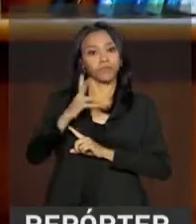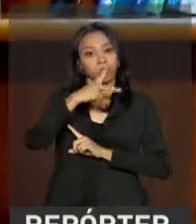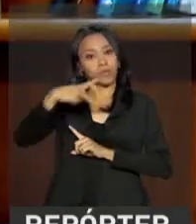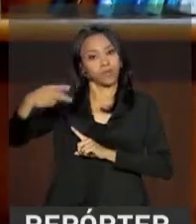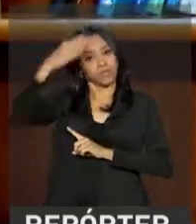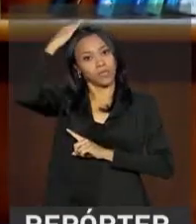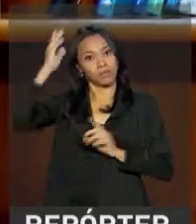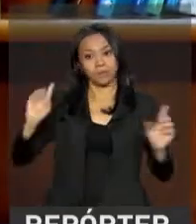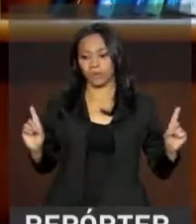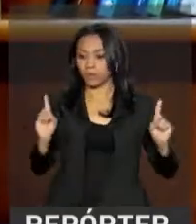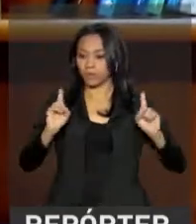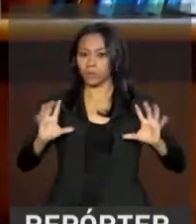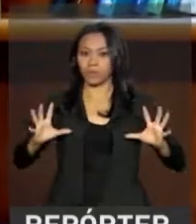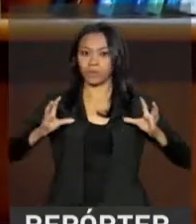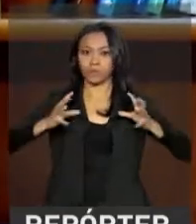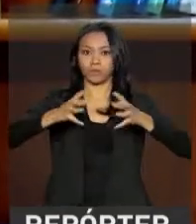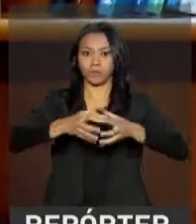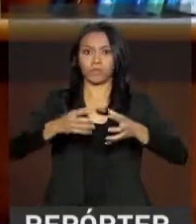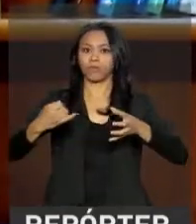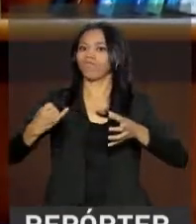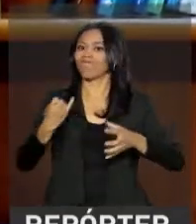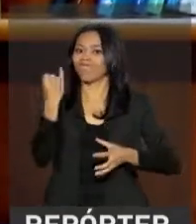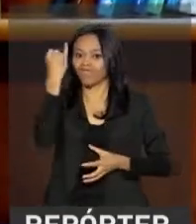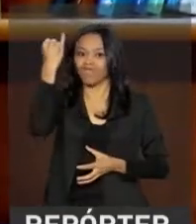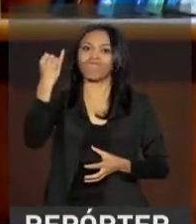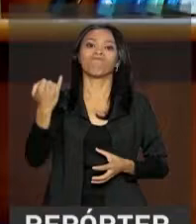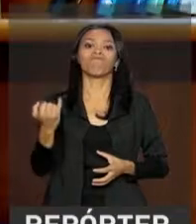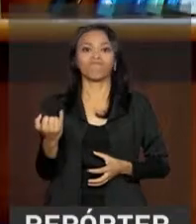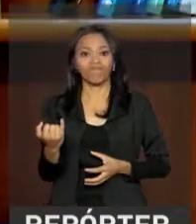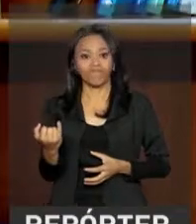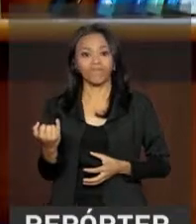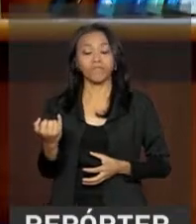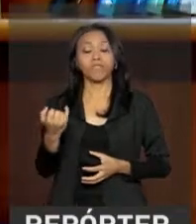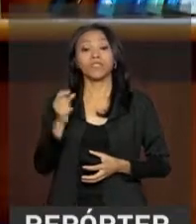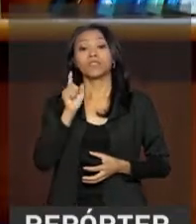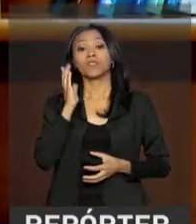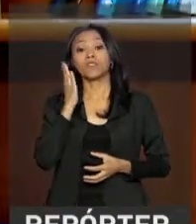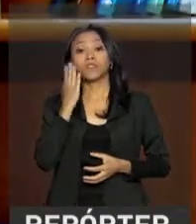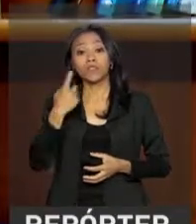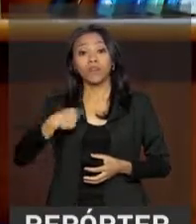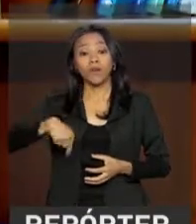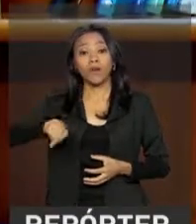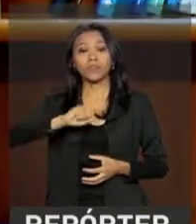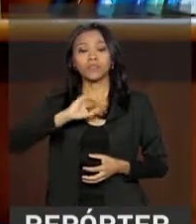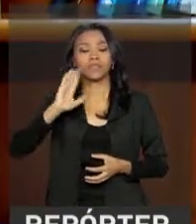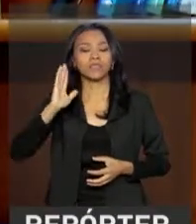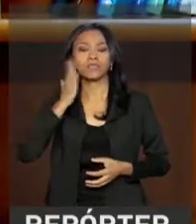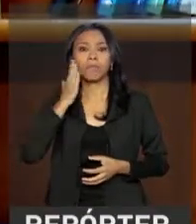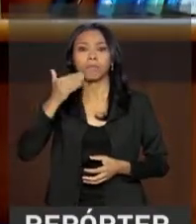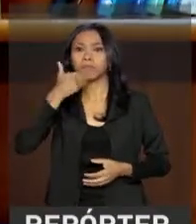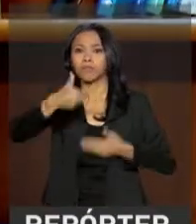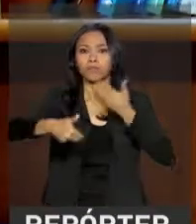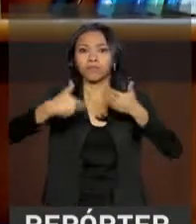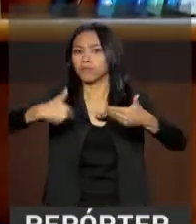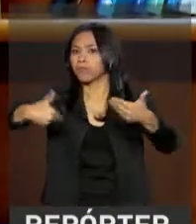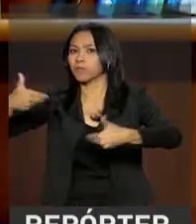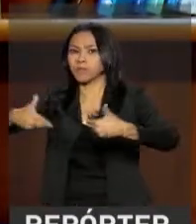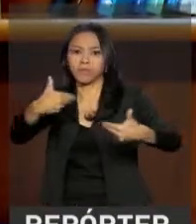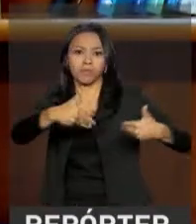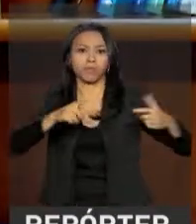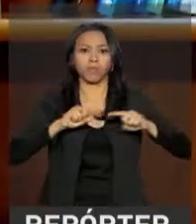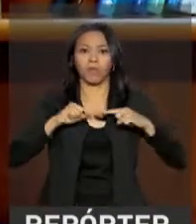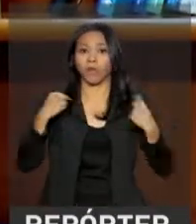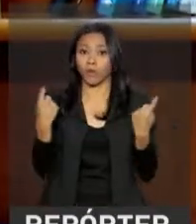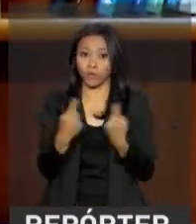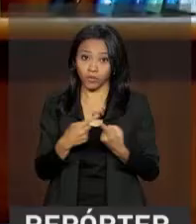muito elevado né digamos assim não damos conta da quantidade de pedidos para reuniões bilaterais o que